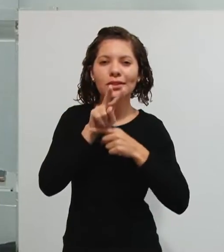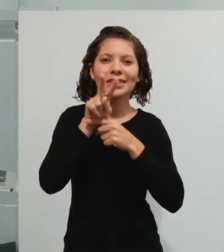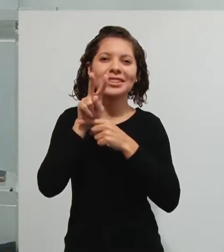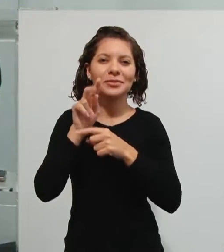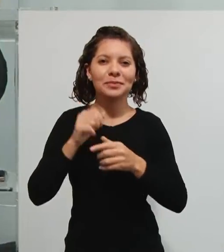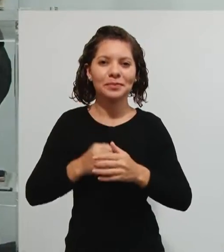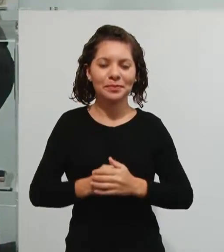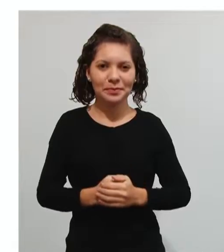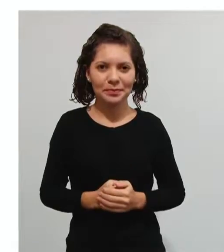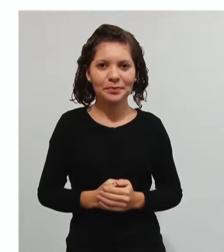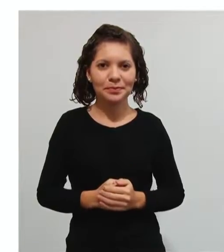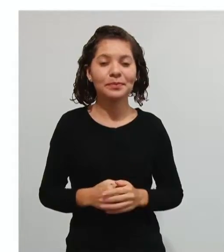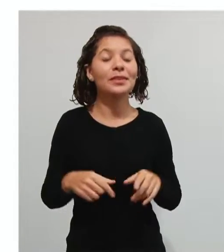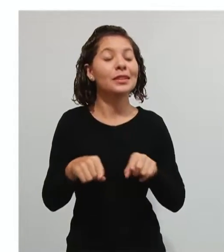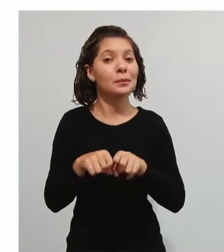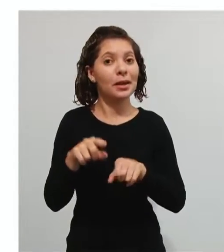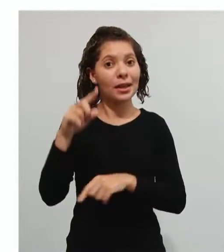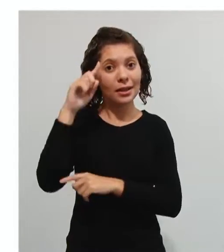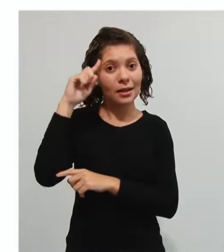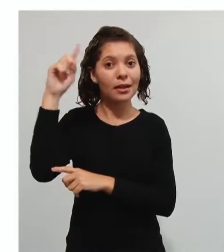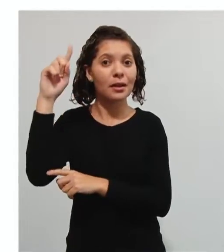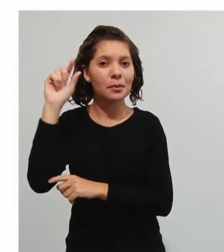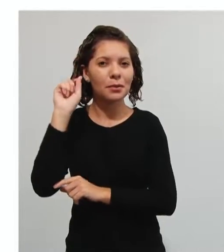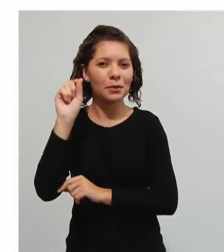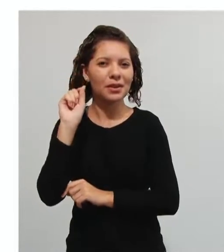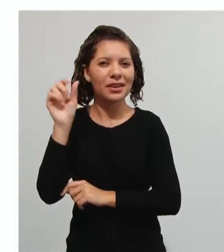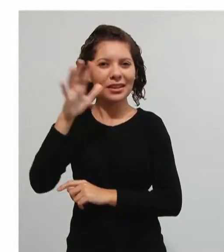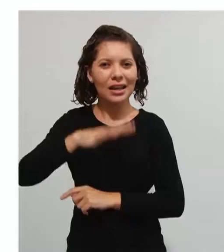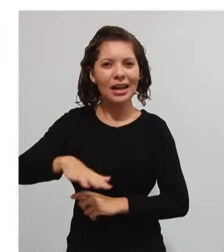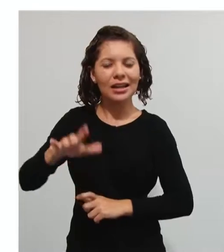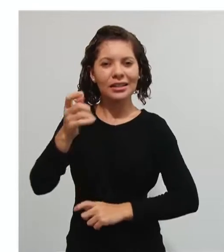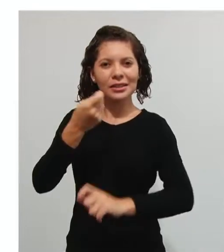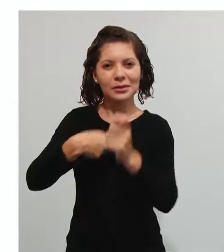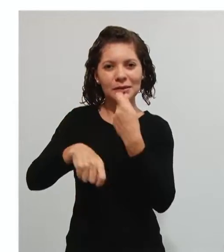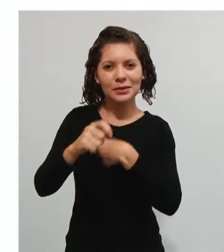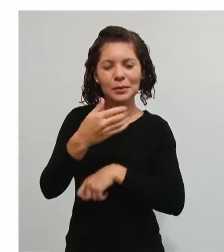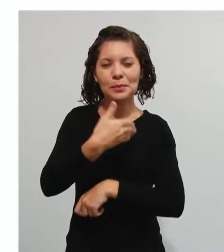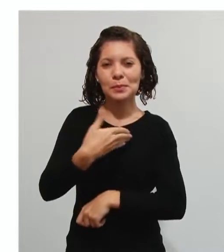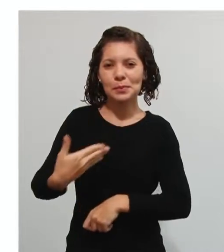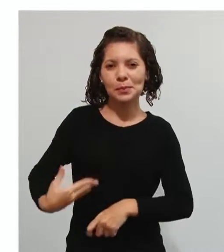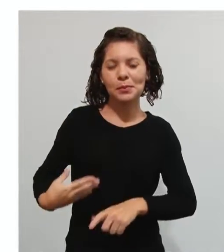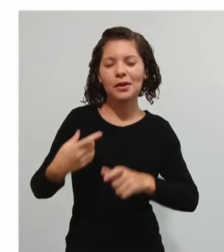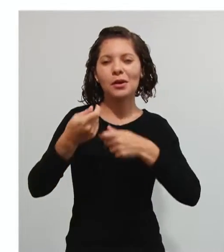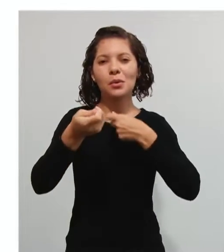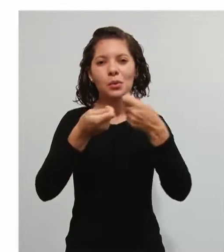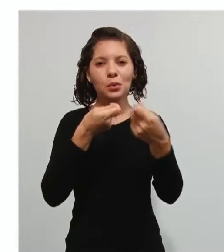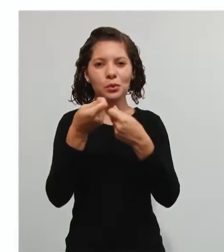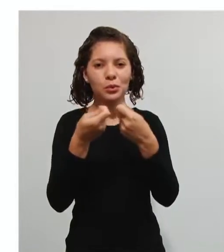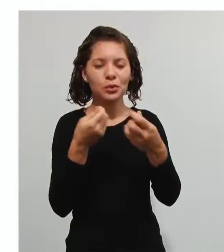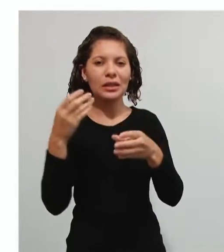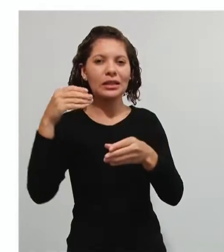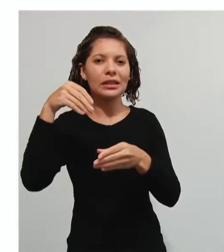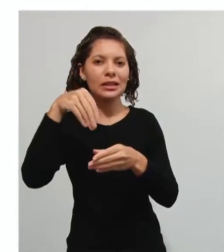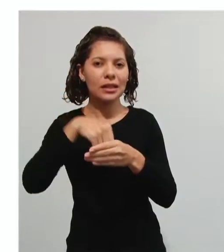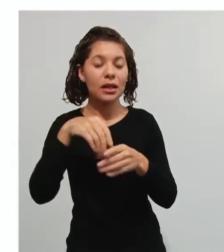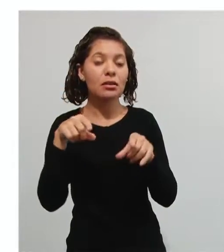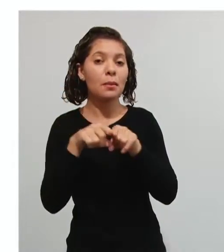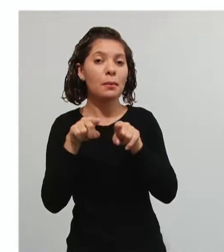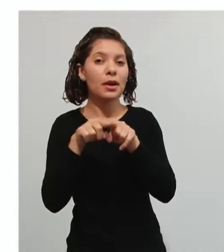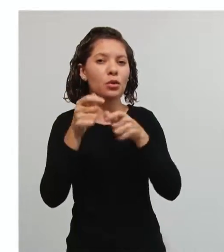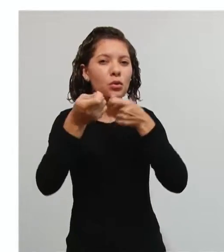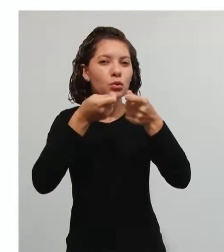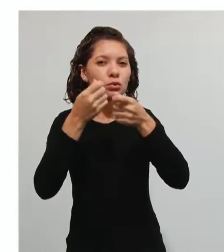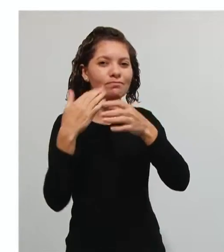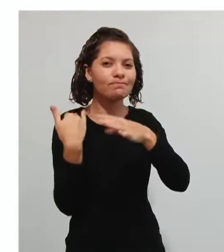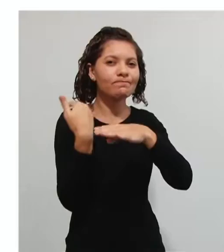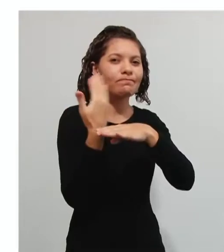administrativos. Vale lembrar, galerinha, que no âmbito da administração pública, o controle interno e externo